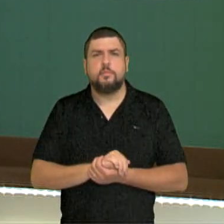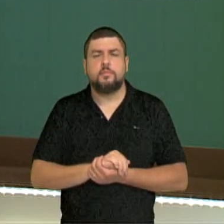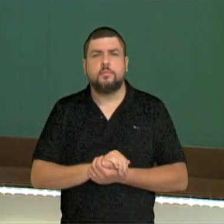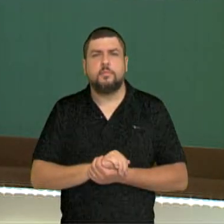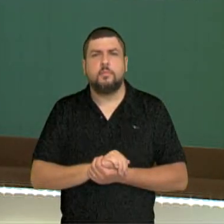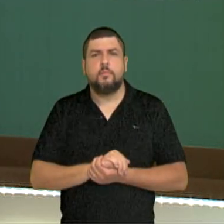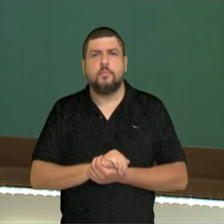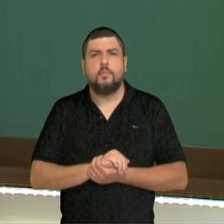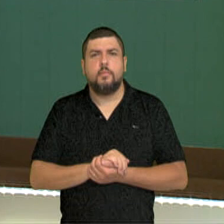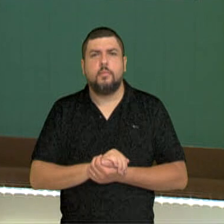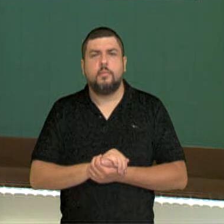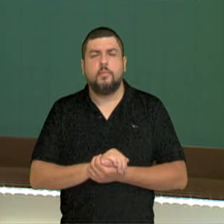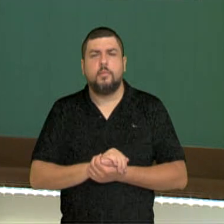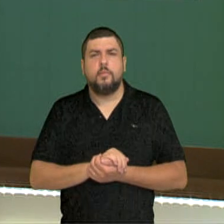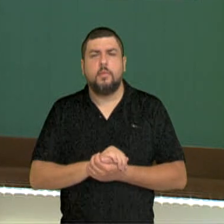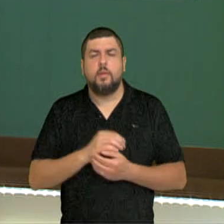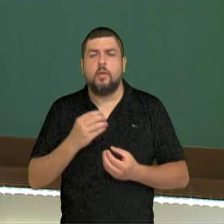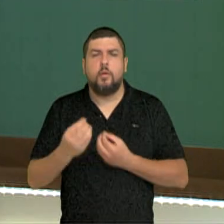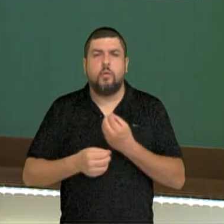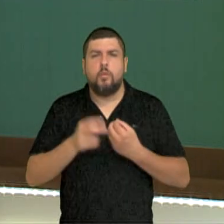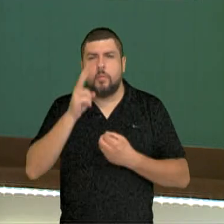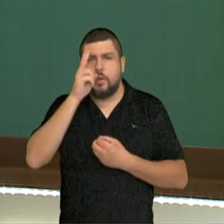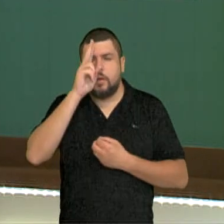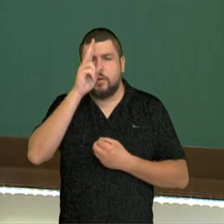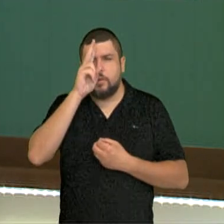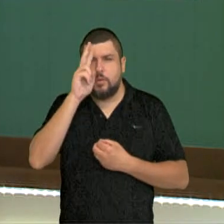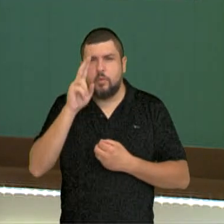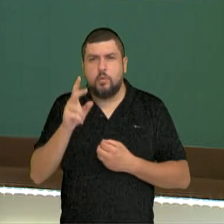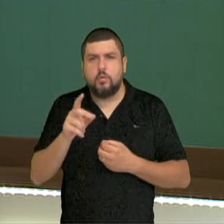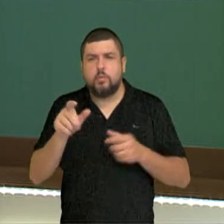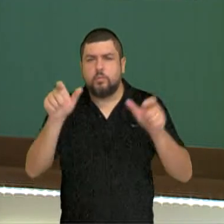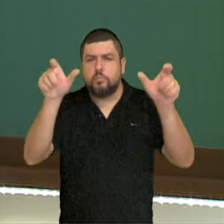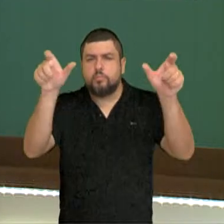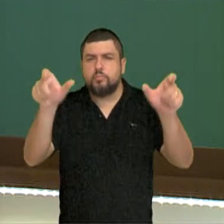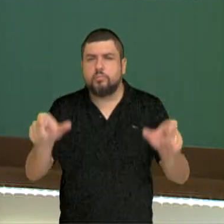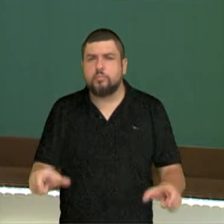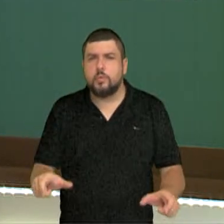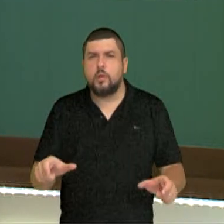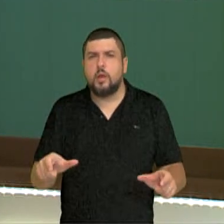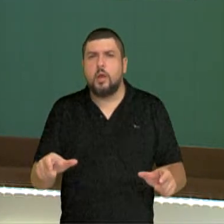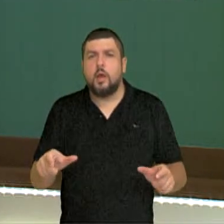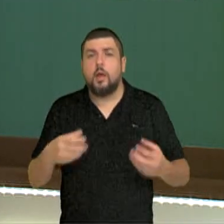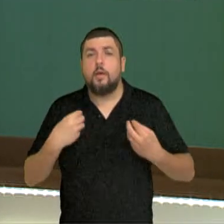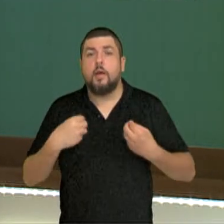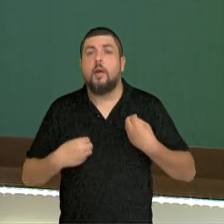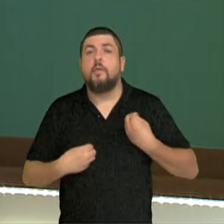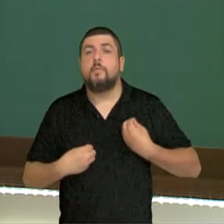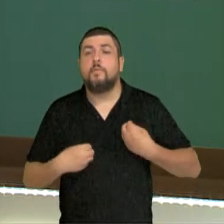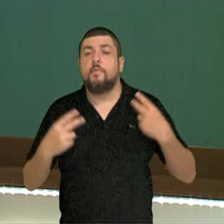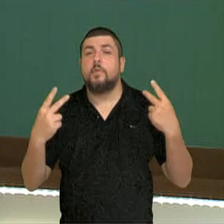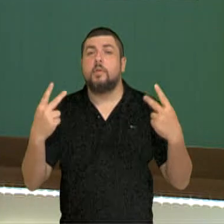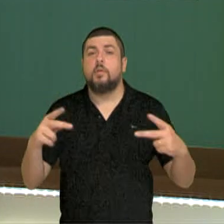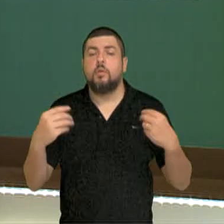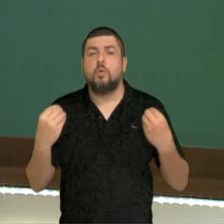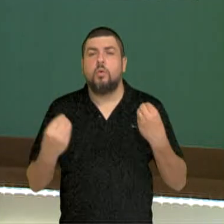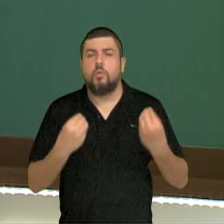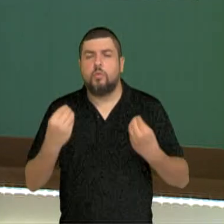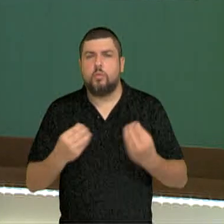dos protagonistas é contada no filme, segundo o resenhista, você percebeu,